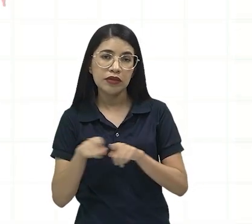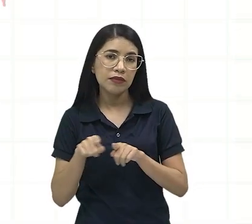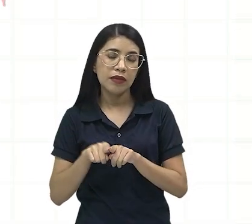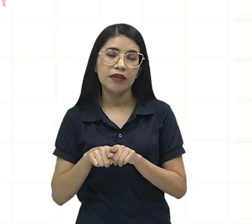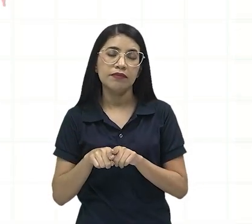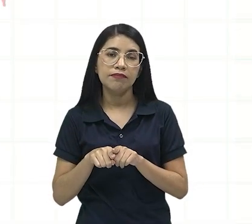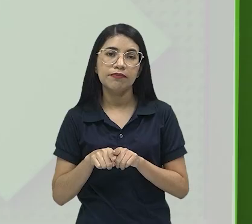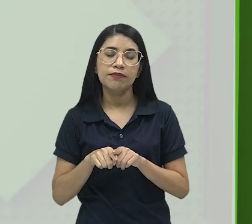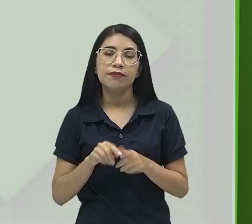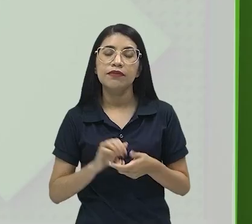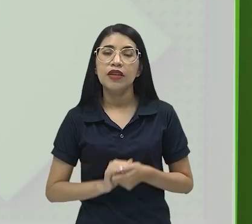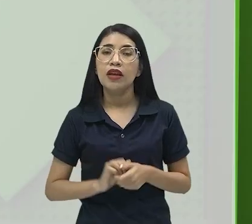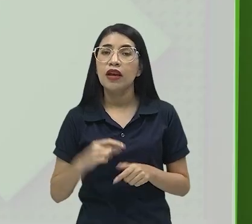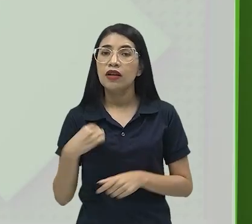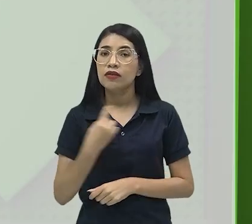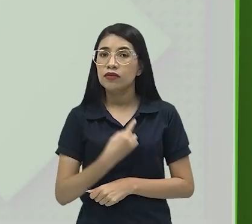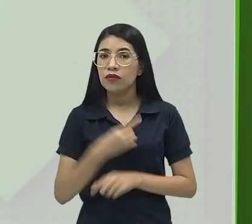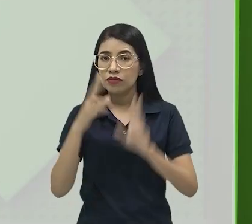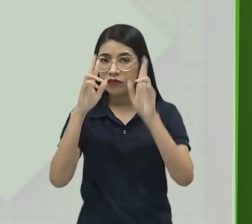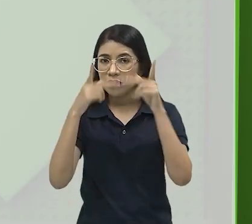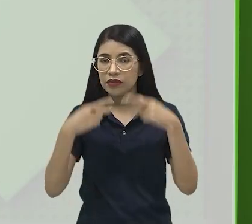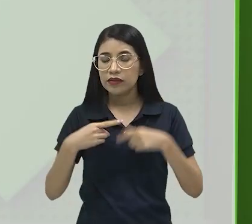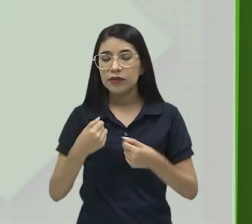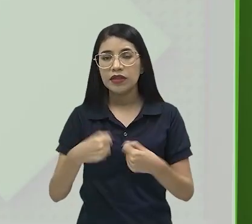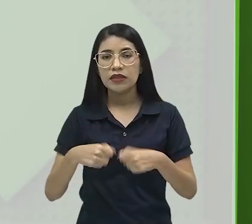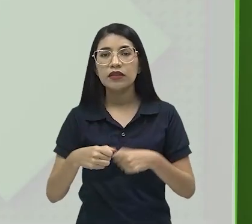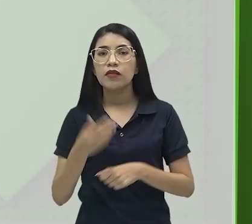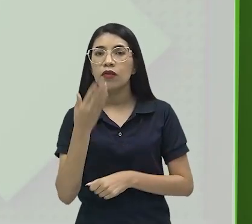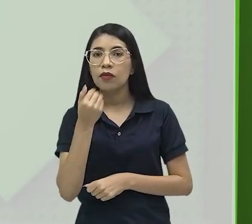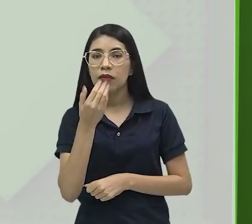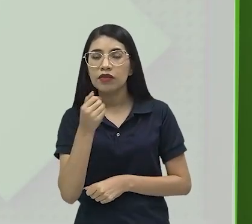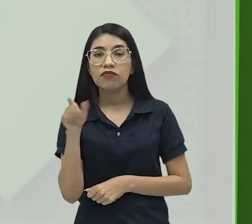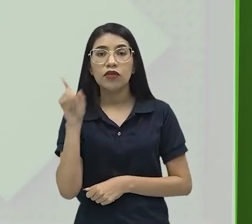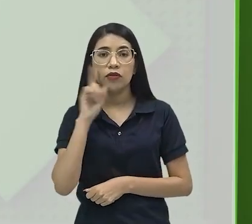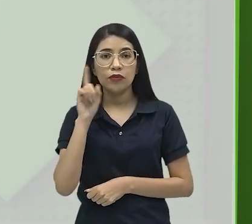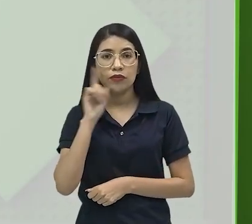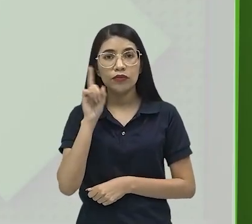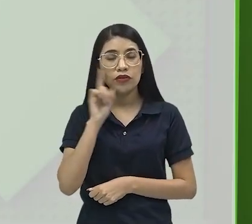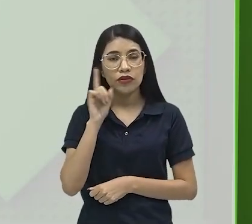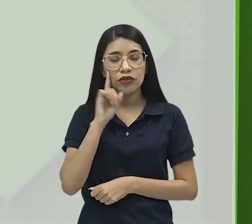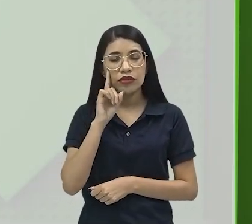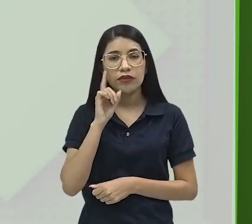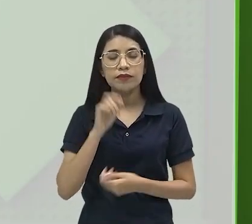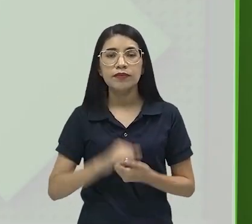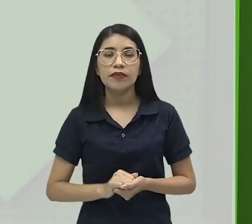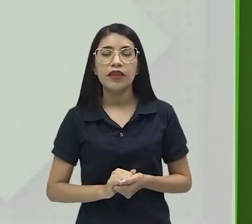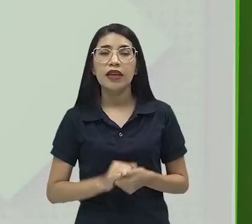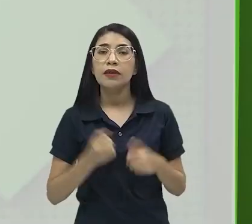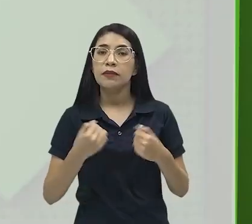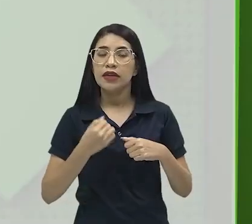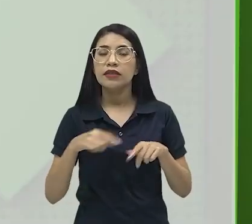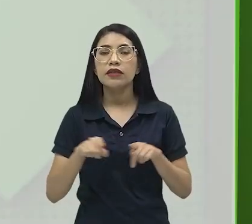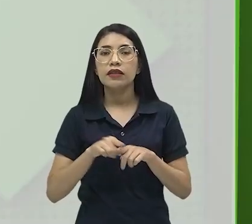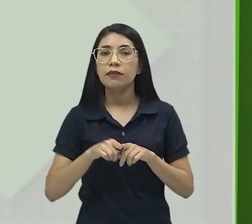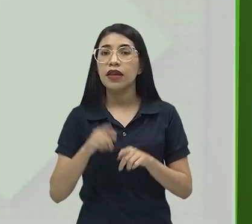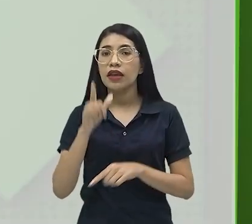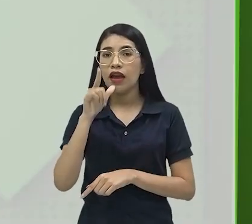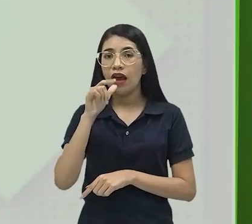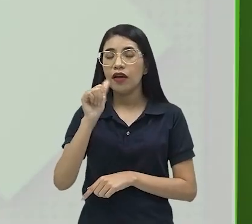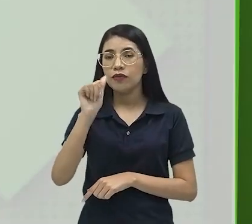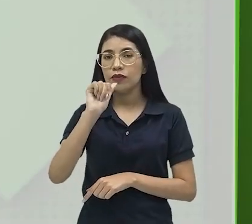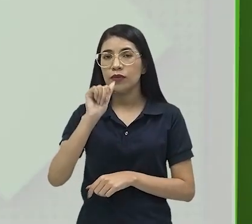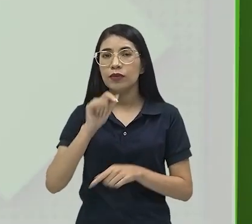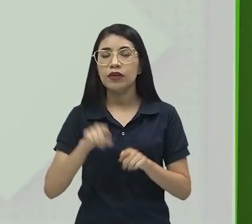humanos. Nós precisamos nos alimentar todos os dias, desde tomar água, o café